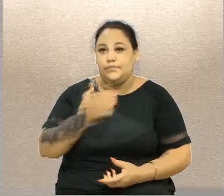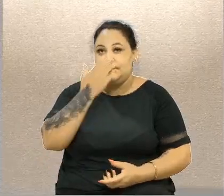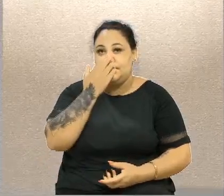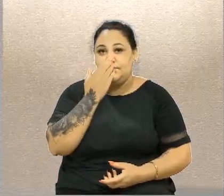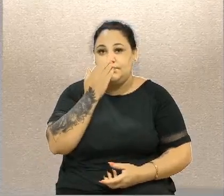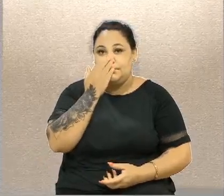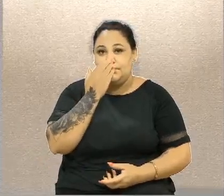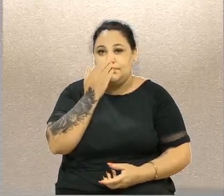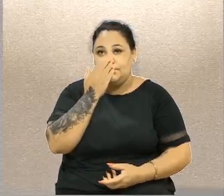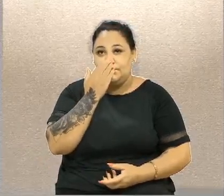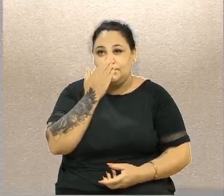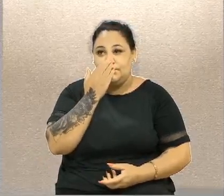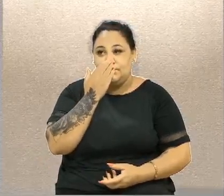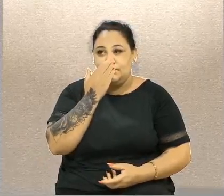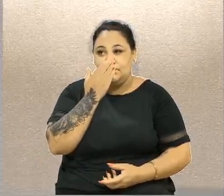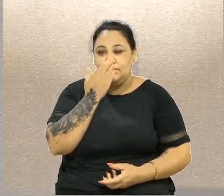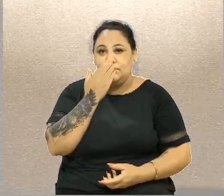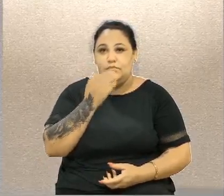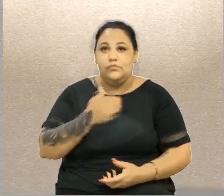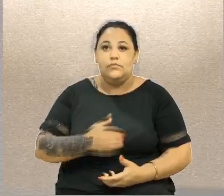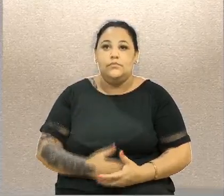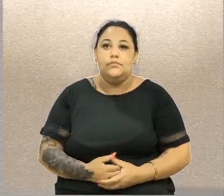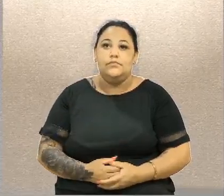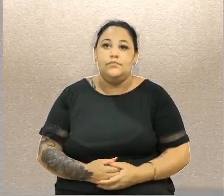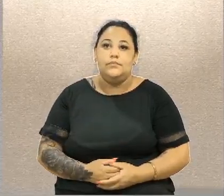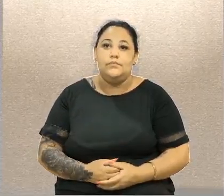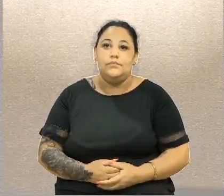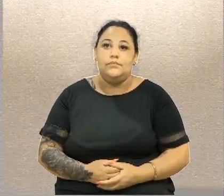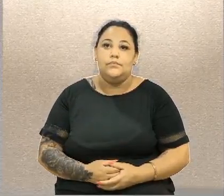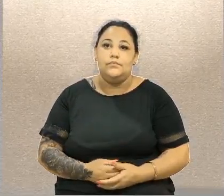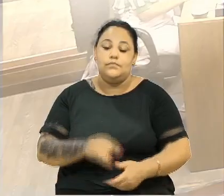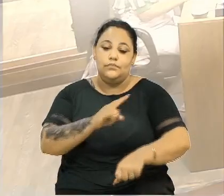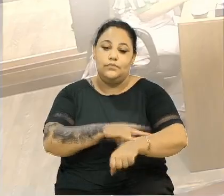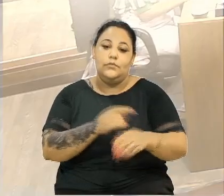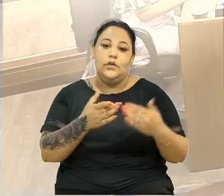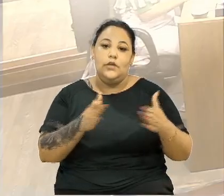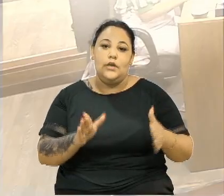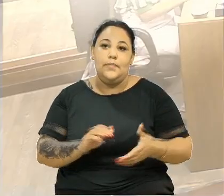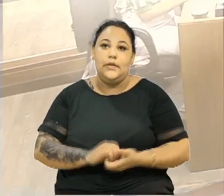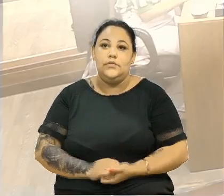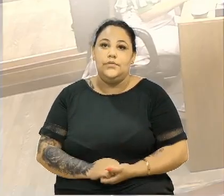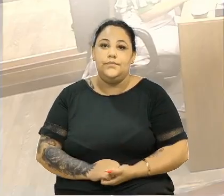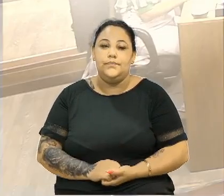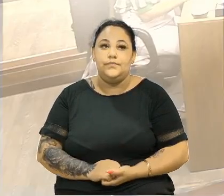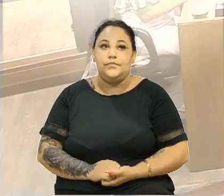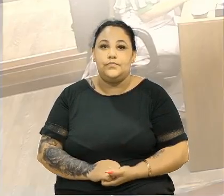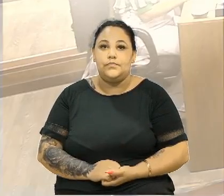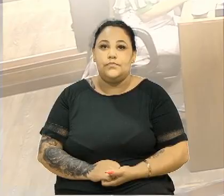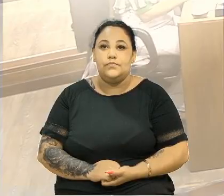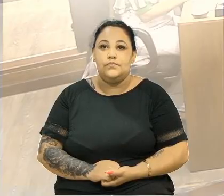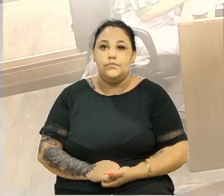desde que a prefeitura regulamente da forma correta e deixe banheiros abertos. Para declarar voto, vereadora Rose.